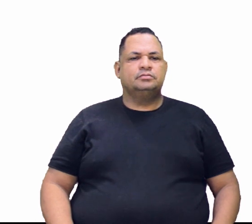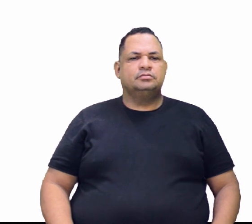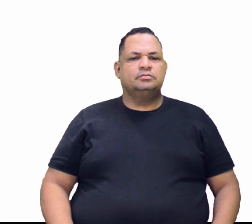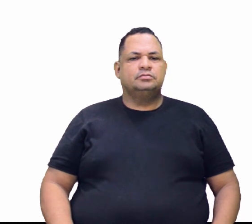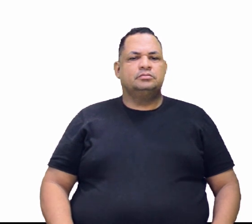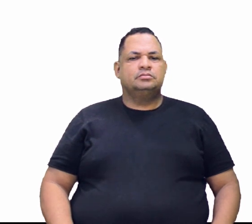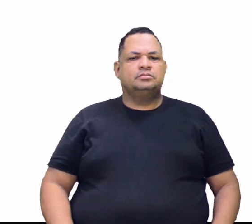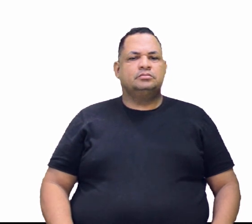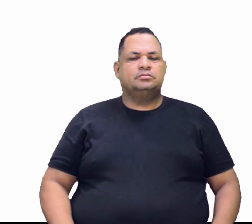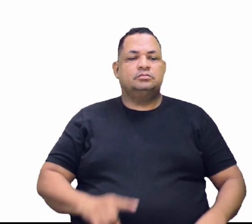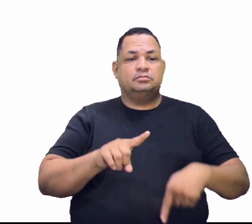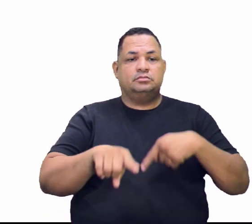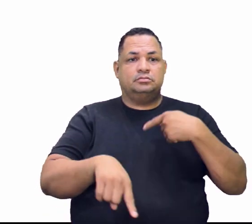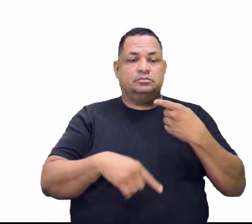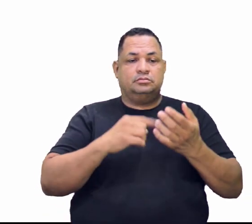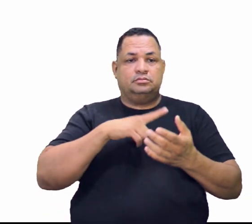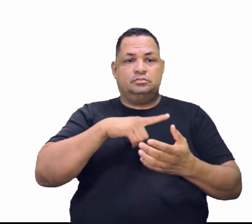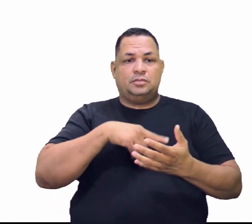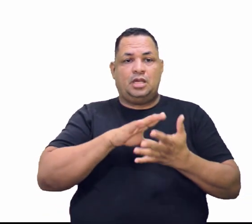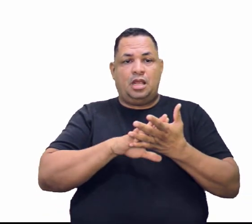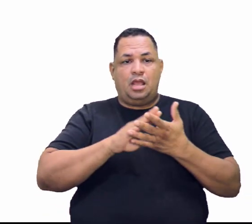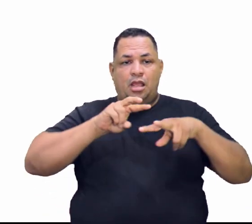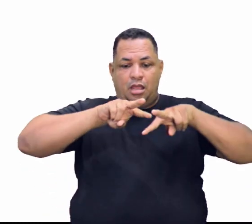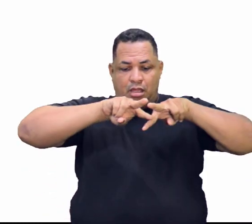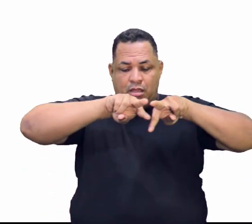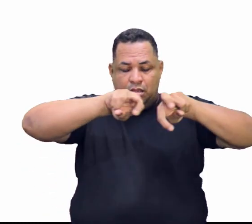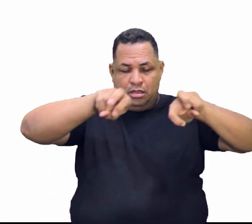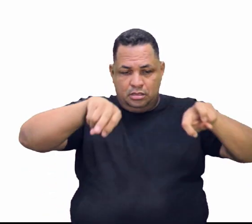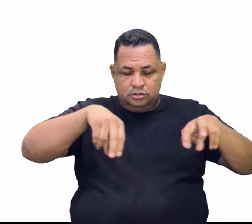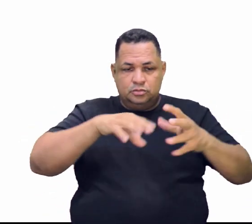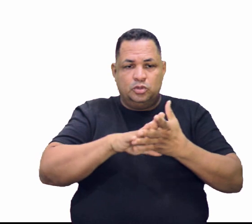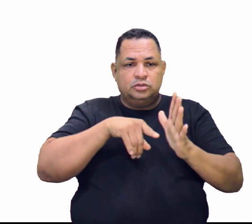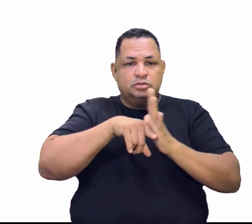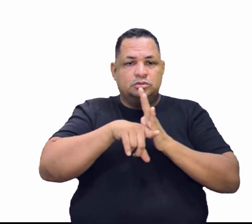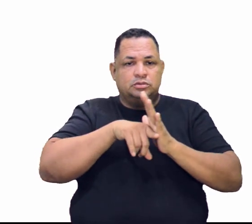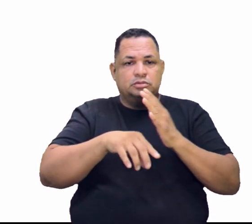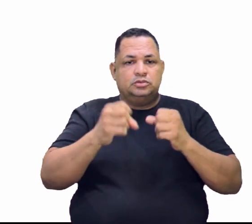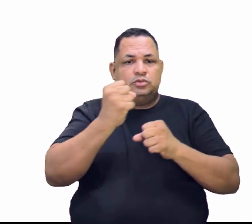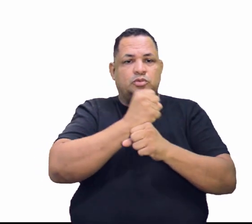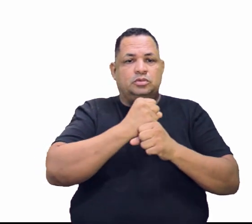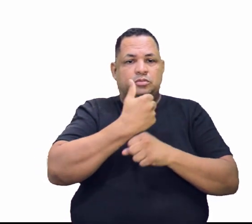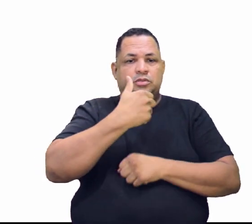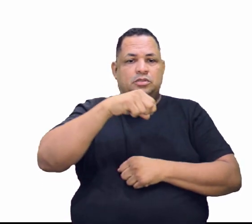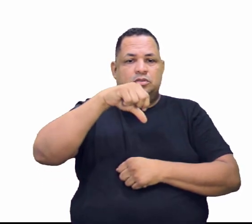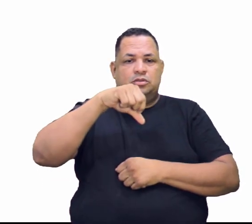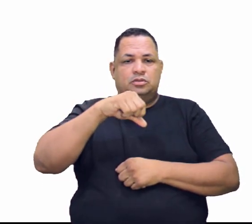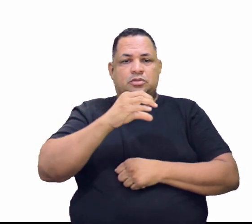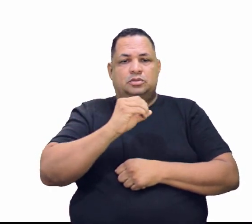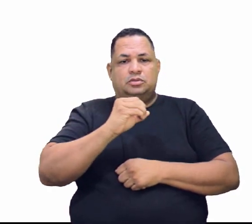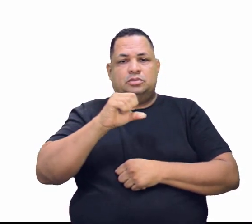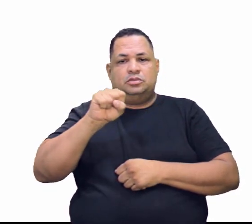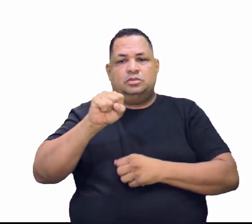A expedição de 1908 efetuou um total aí, ó,